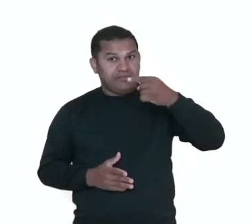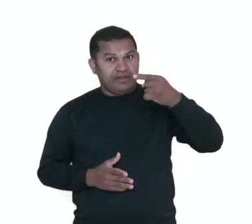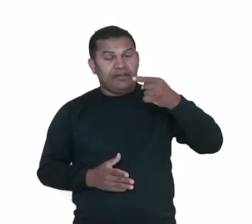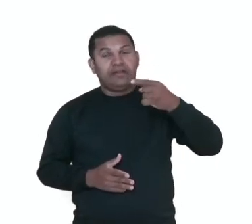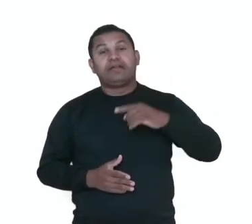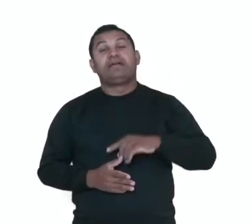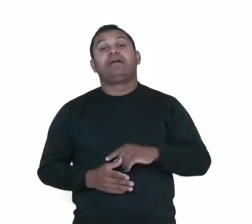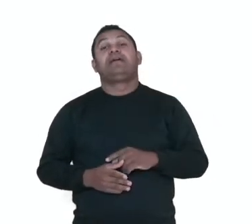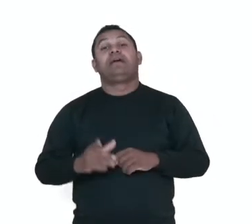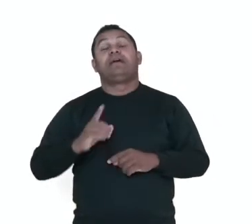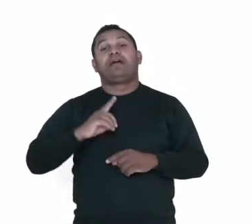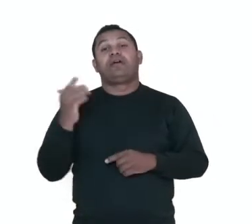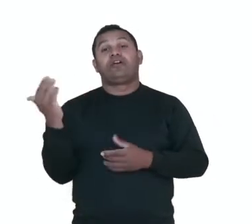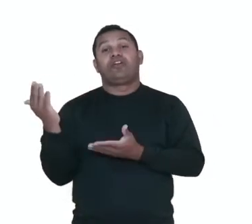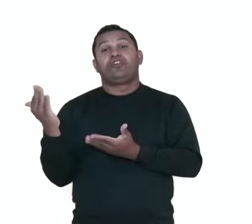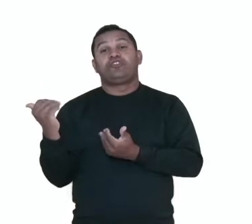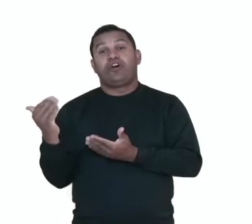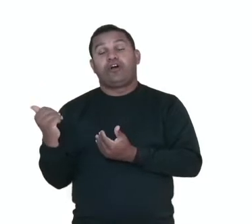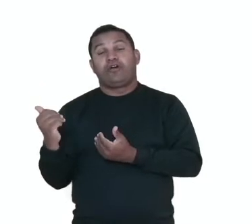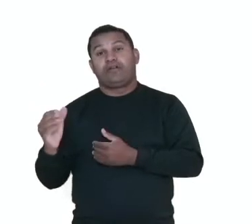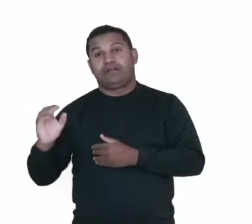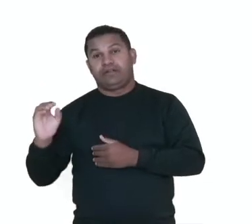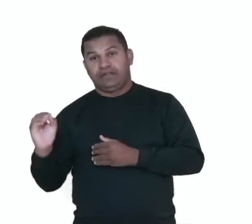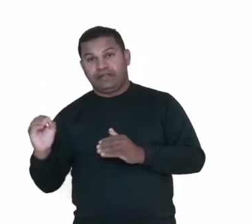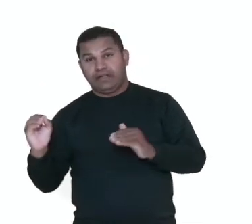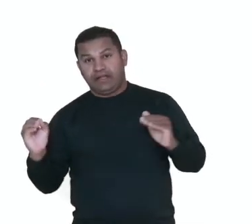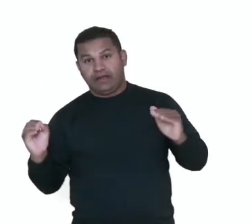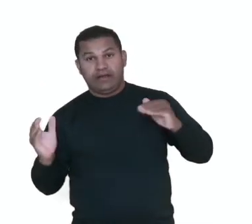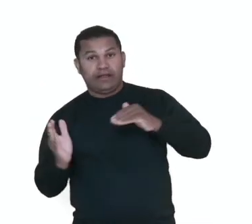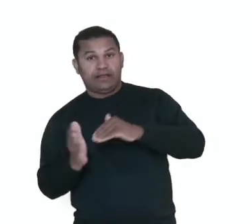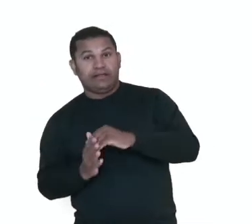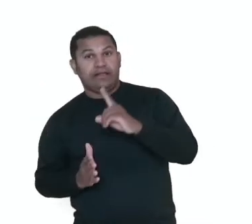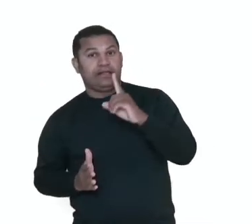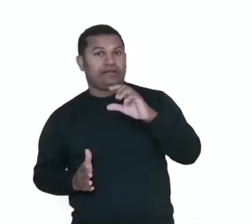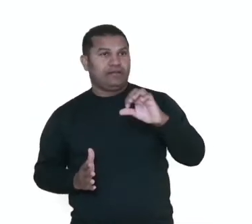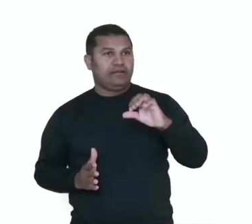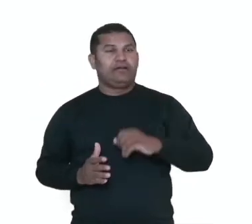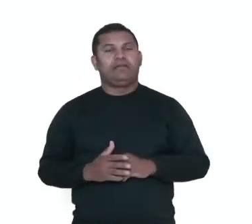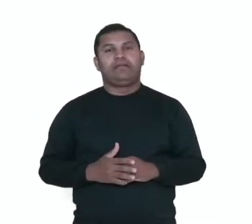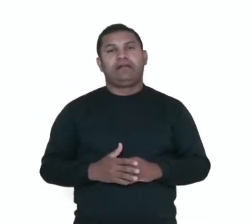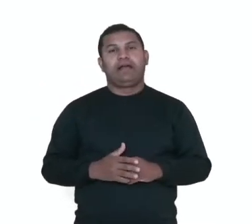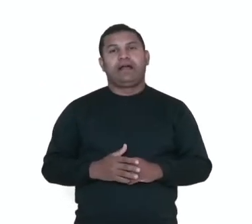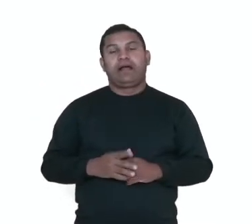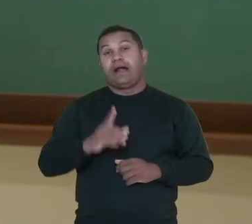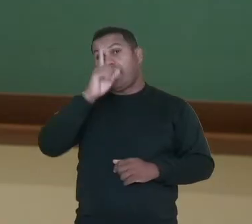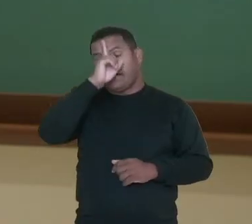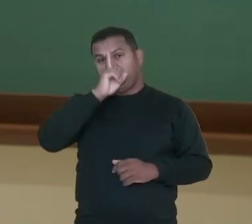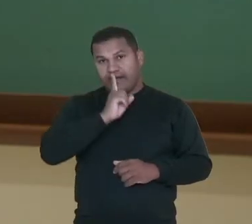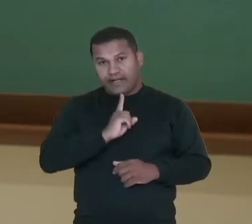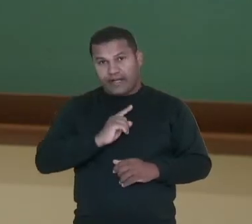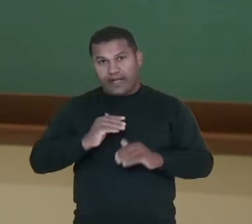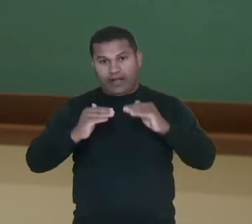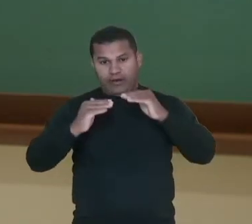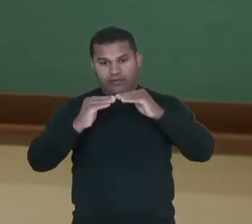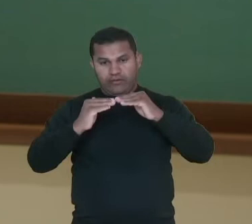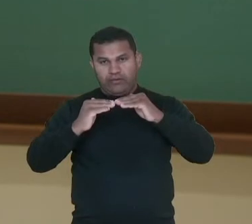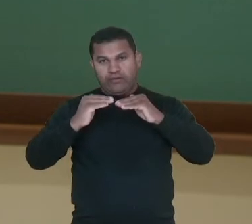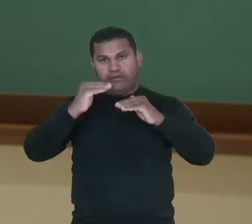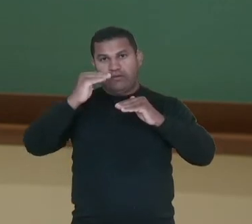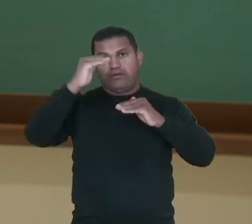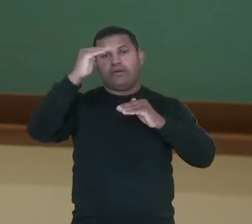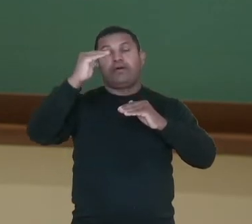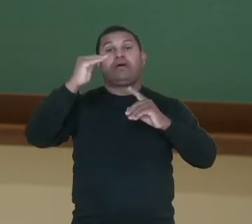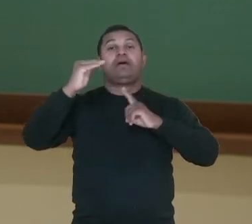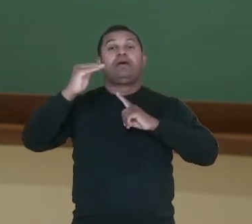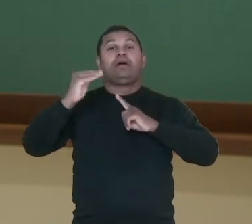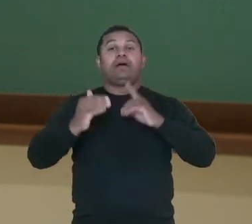de 0 a 19 anos de idade. Aí vem os adultos, que é o corpo da pirâmide, de 20 a 59 anos de idade. E